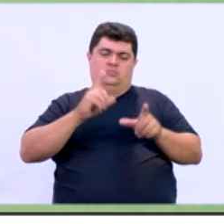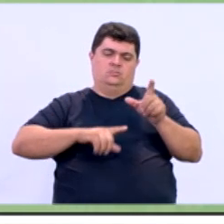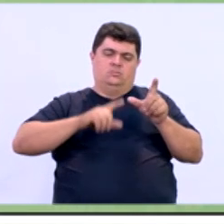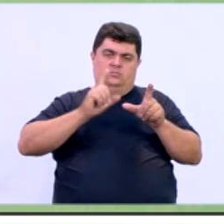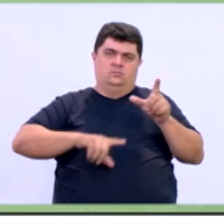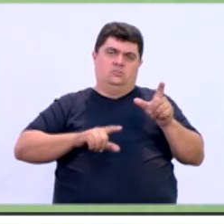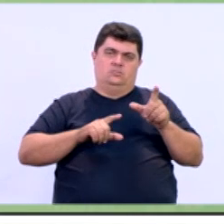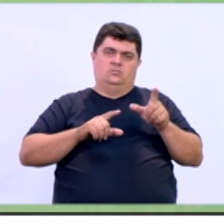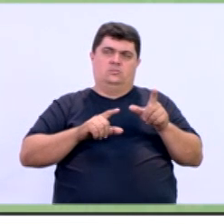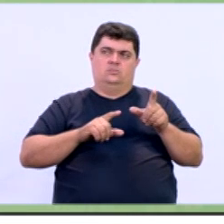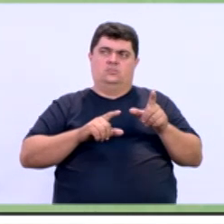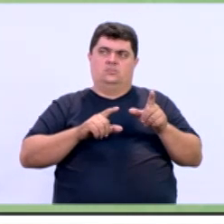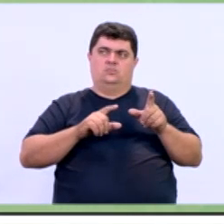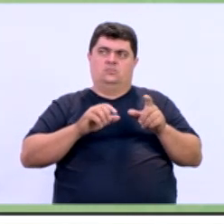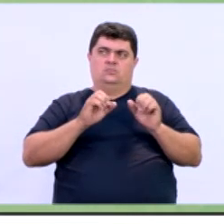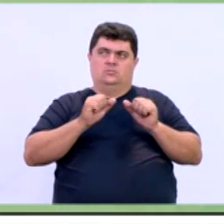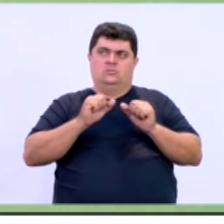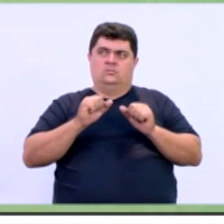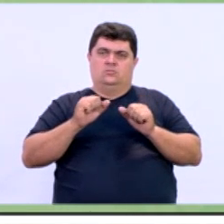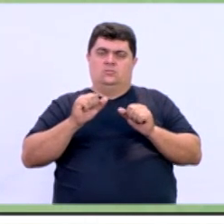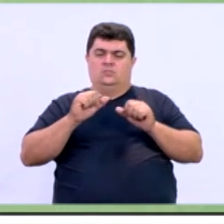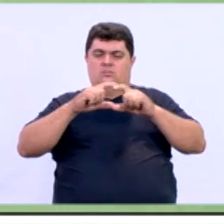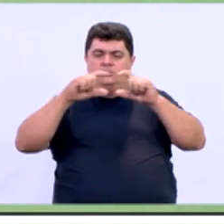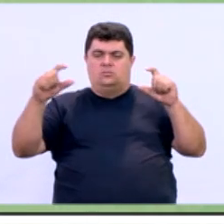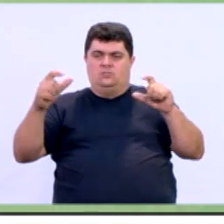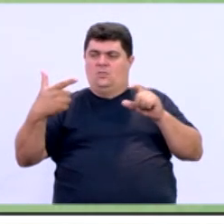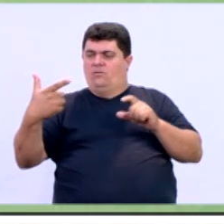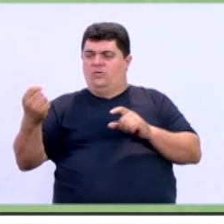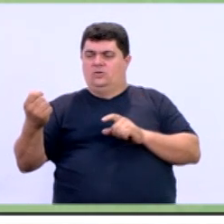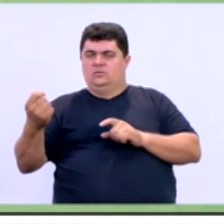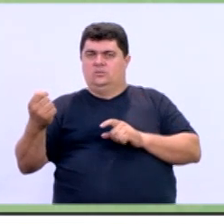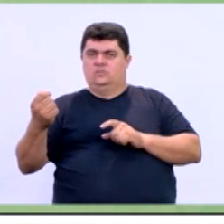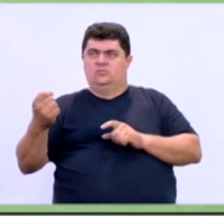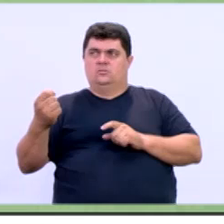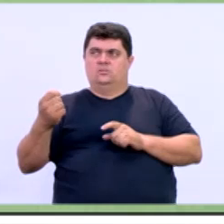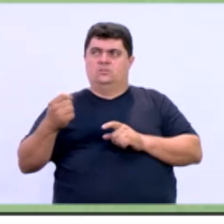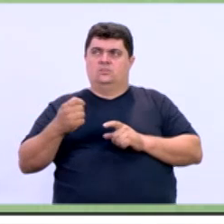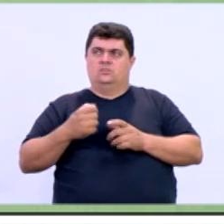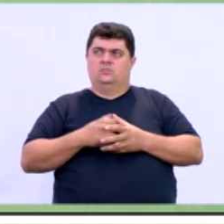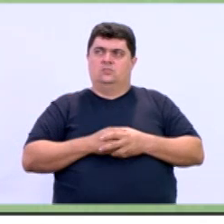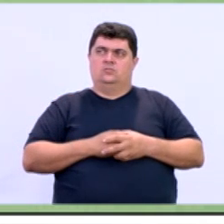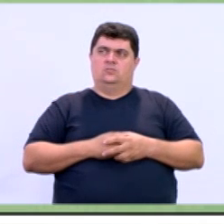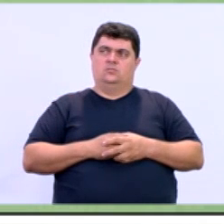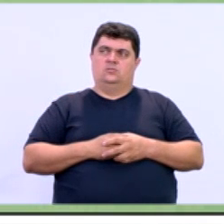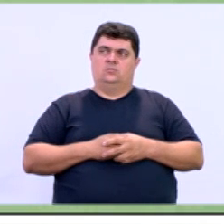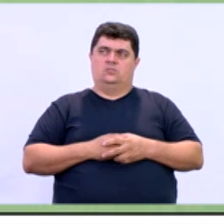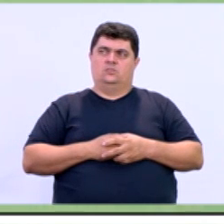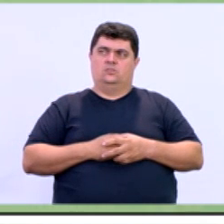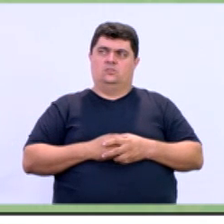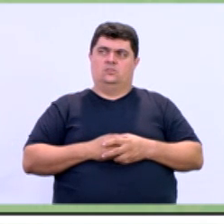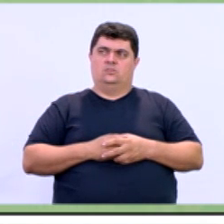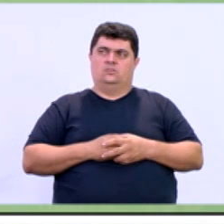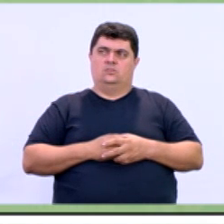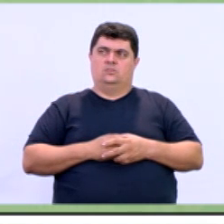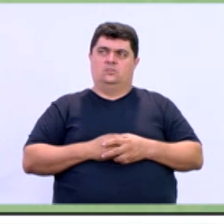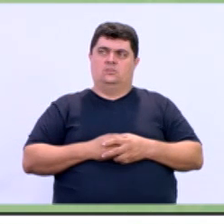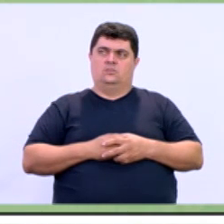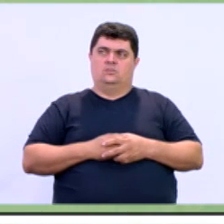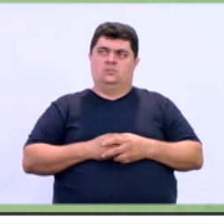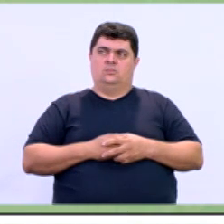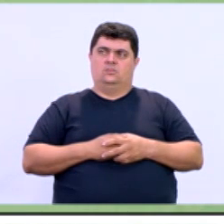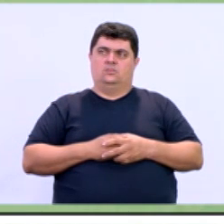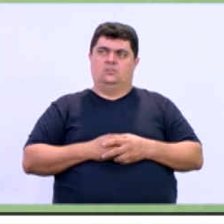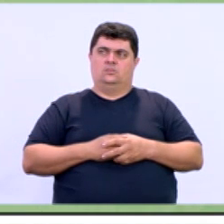apresentar, eu posso colocar apenas 20 aqui, ou, perdão, contrário, 20